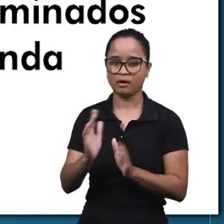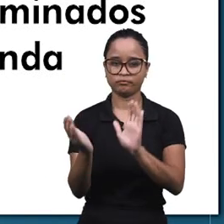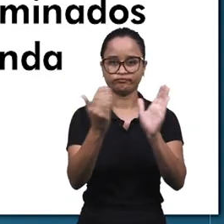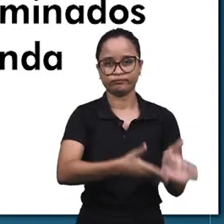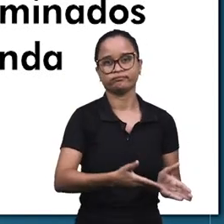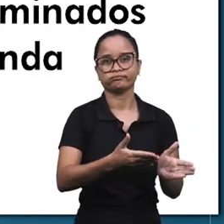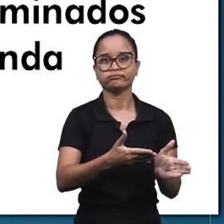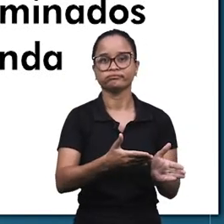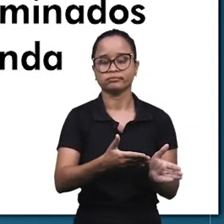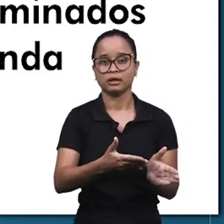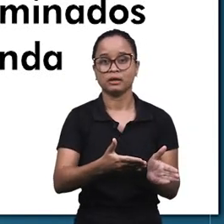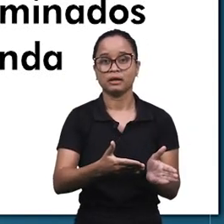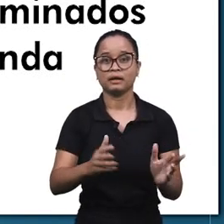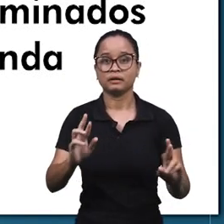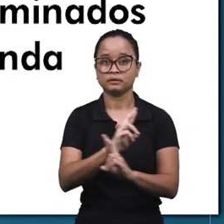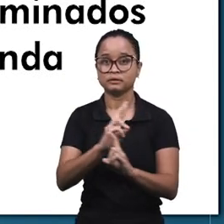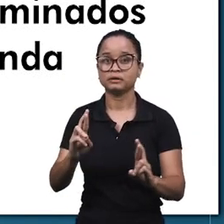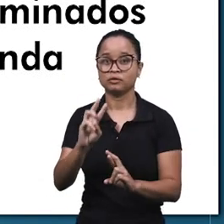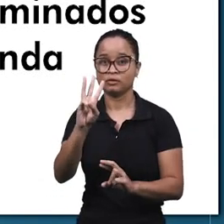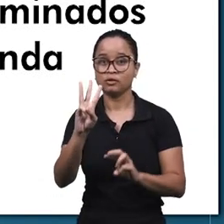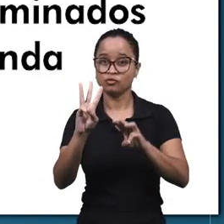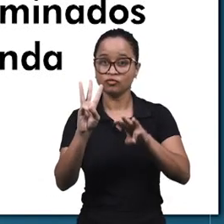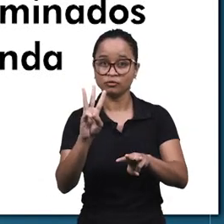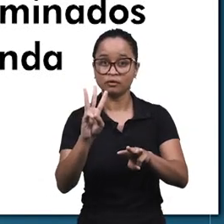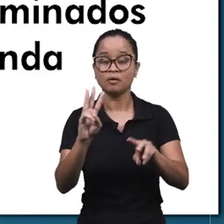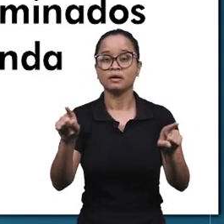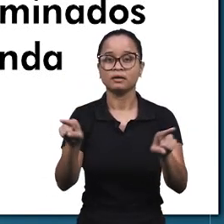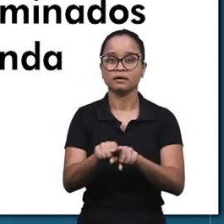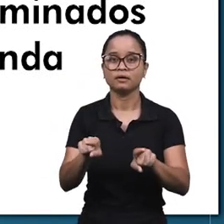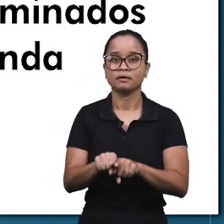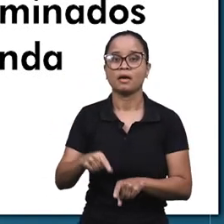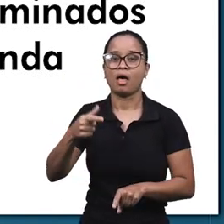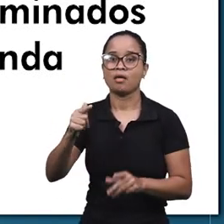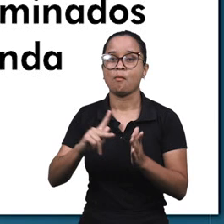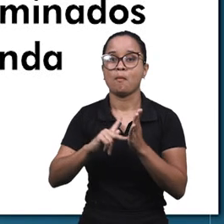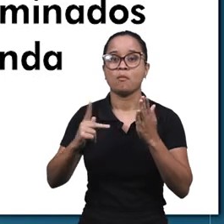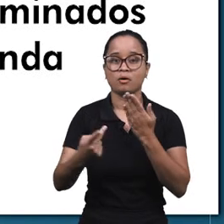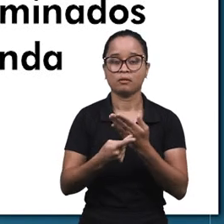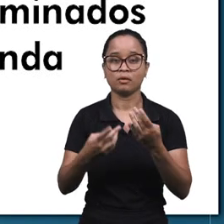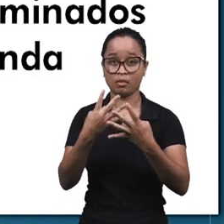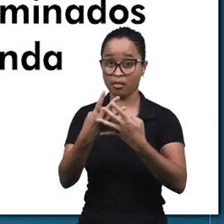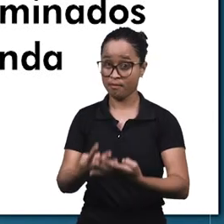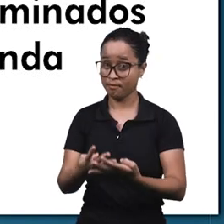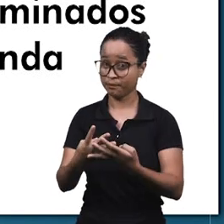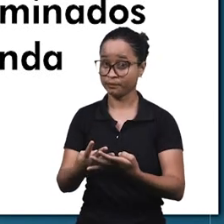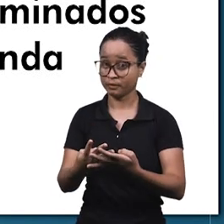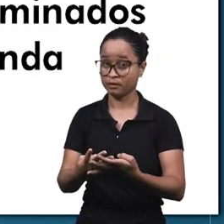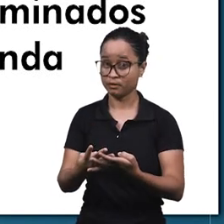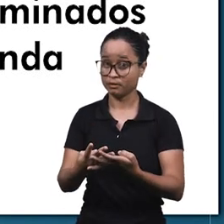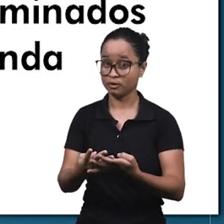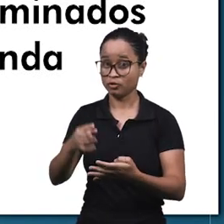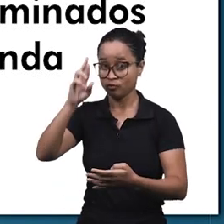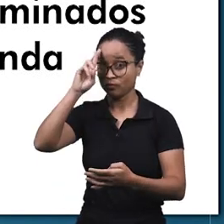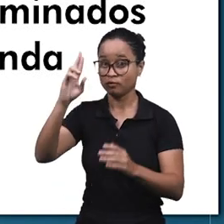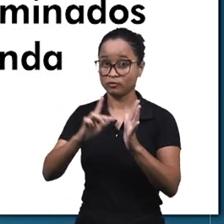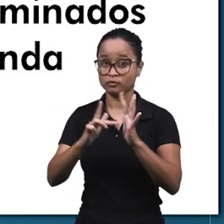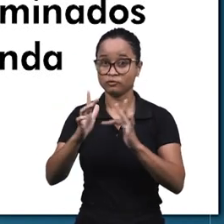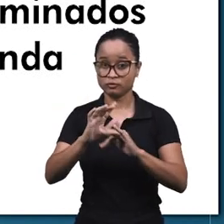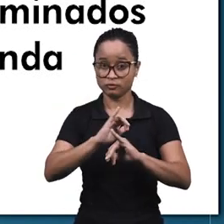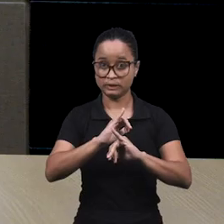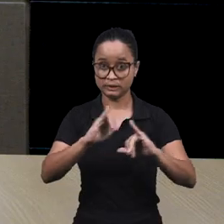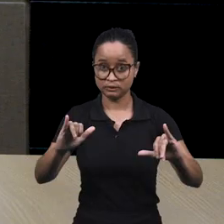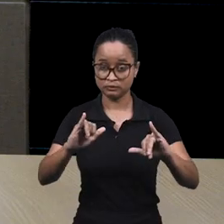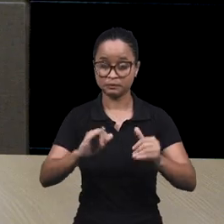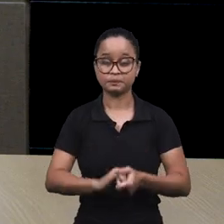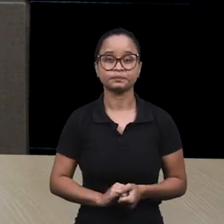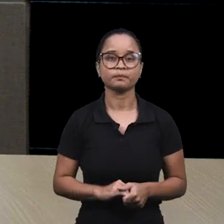parábola, trigo e joio, e a sétima parábola da rede, feitos pelo Senhor Jesus. Muito